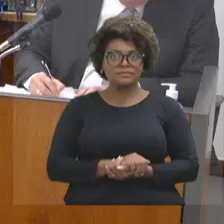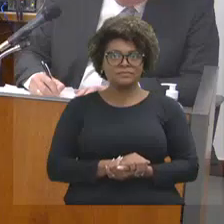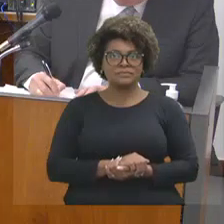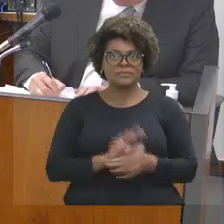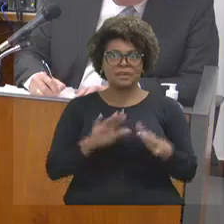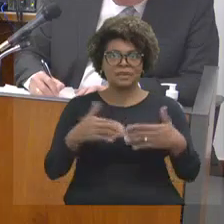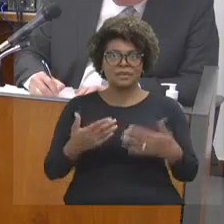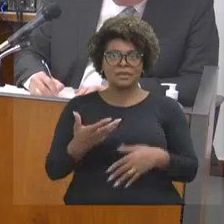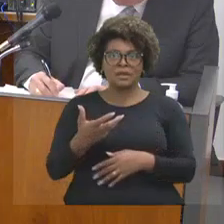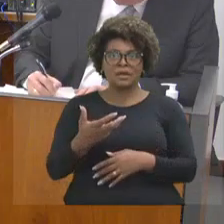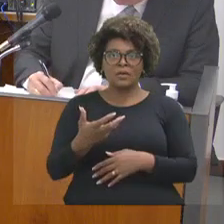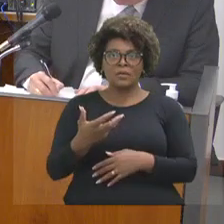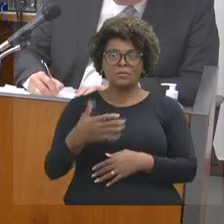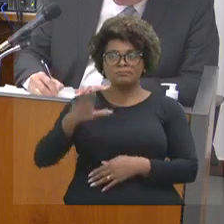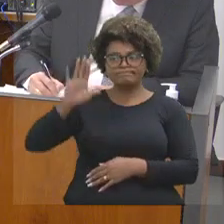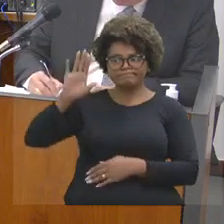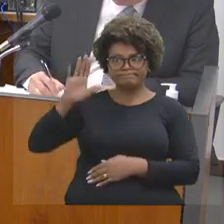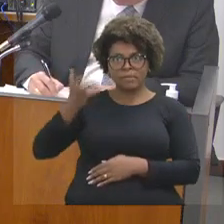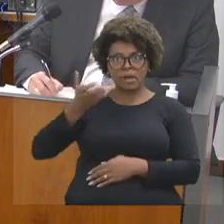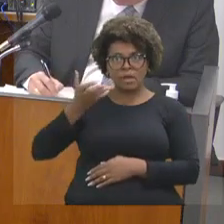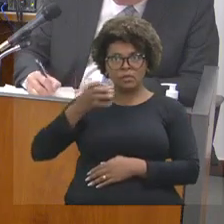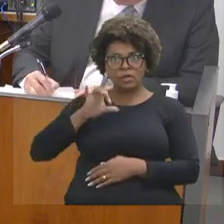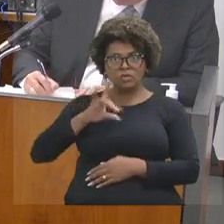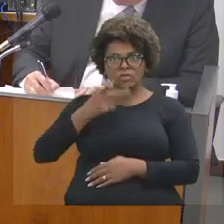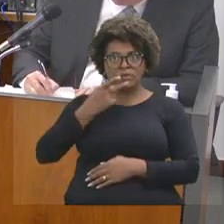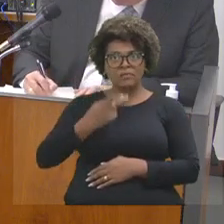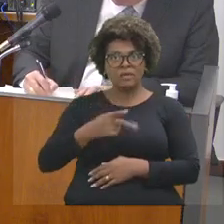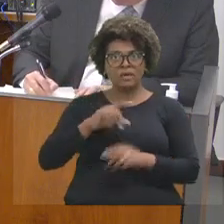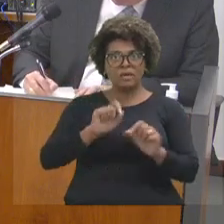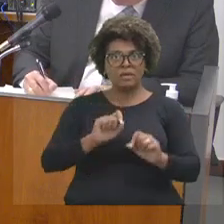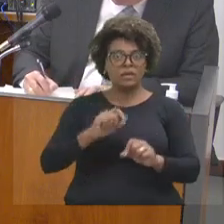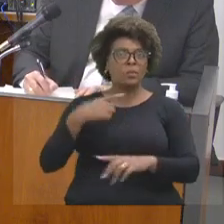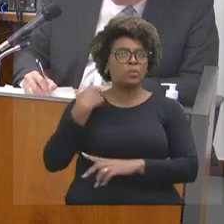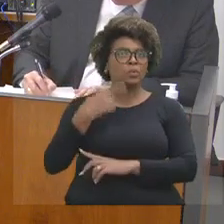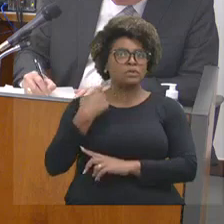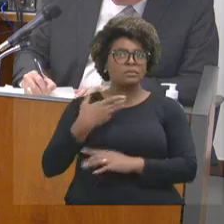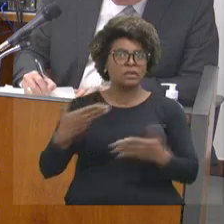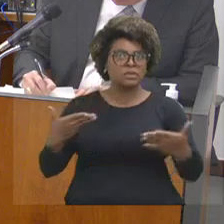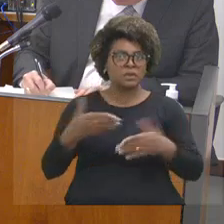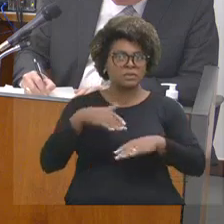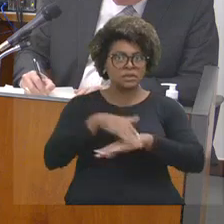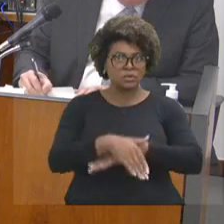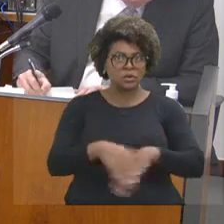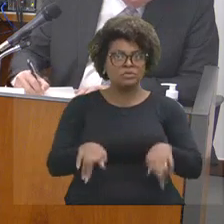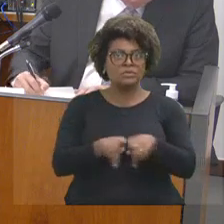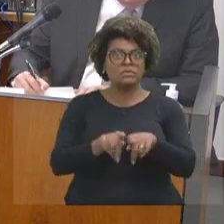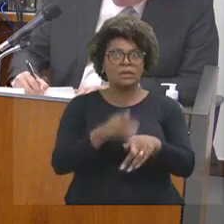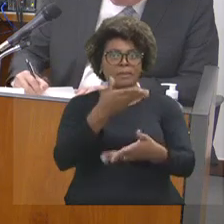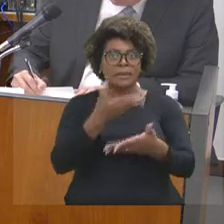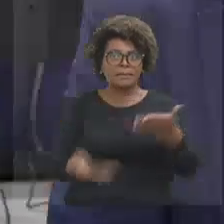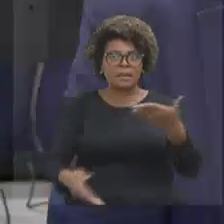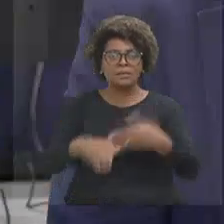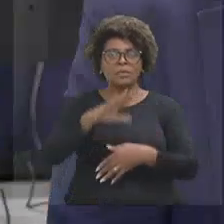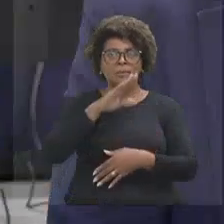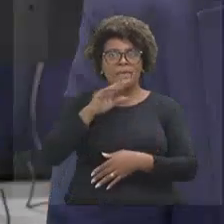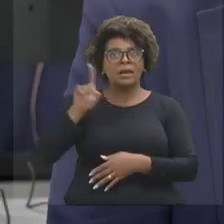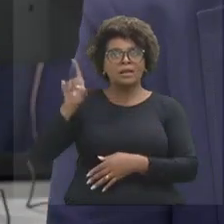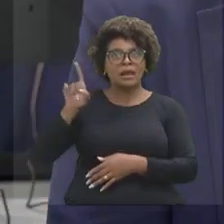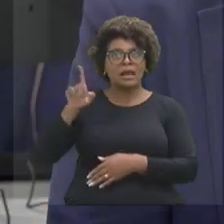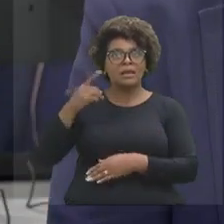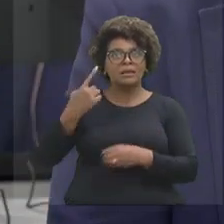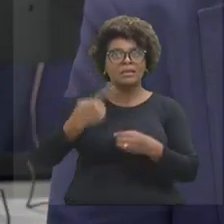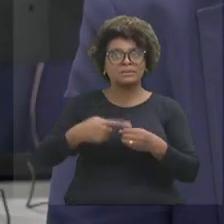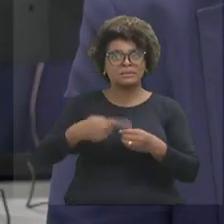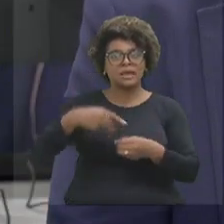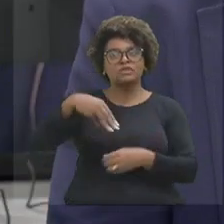intervenção o deputado Weber essa noite perdeu a sua mãe estava em Montes Claro e eu estar